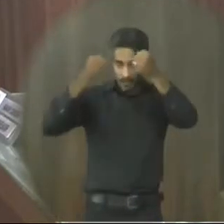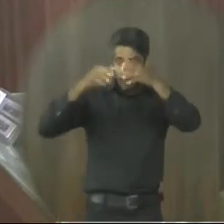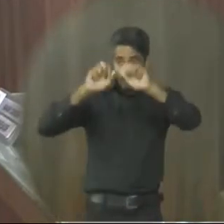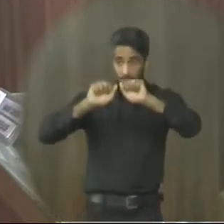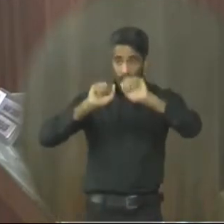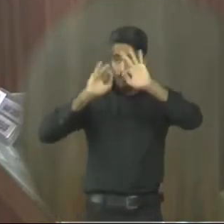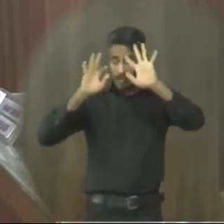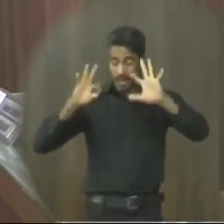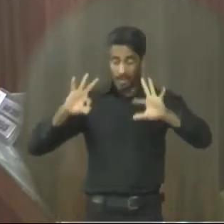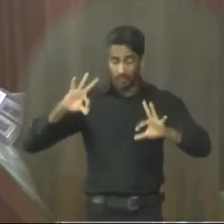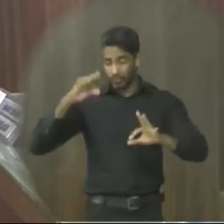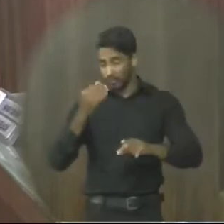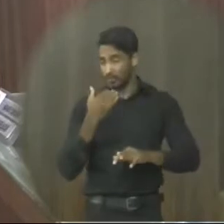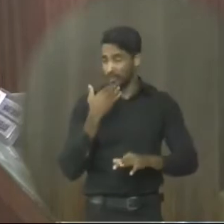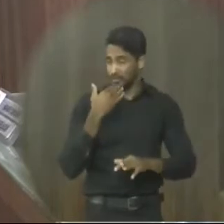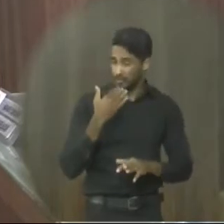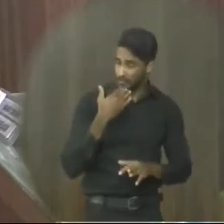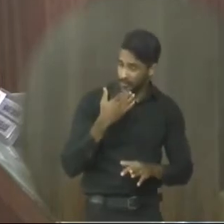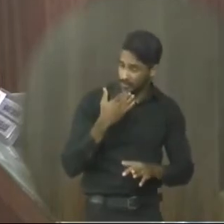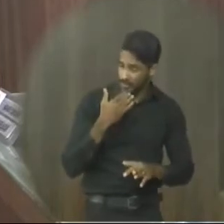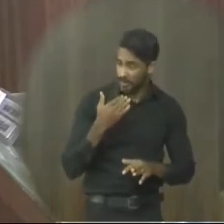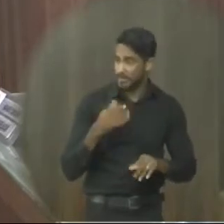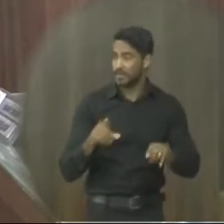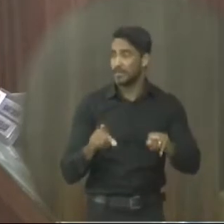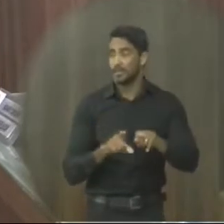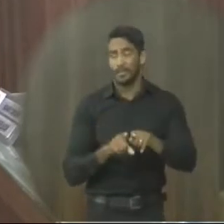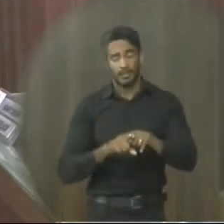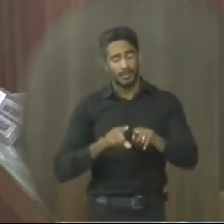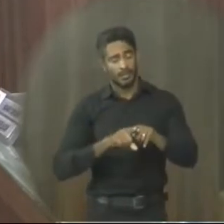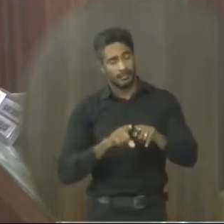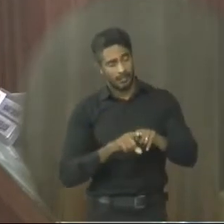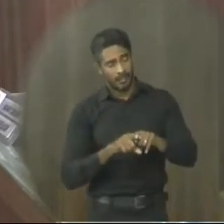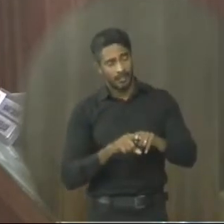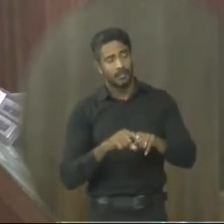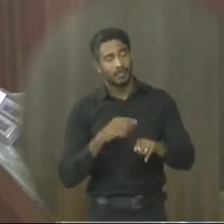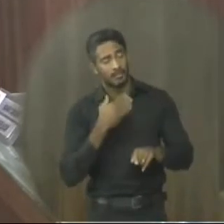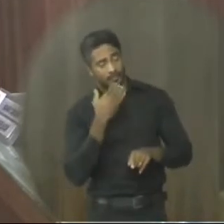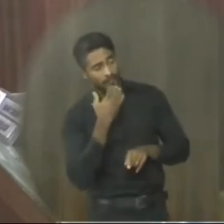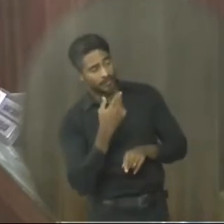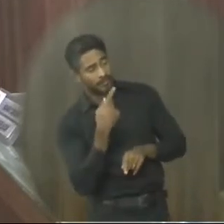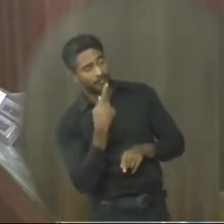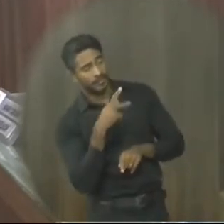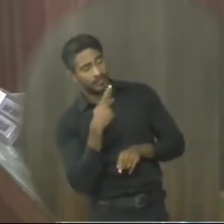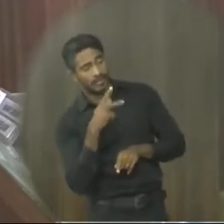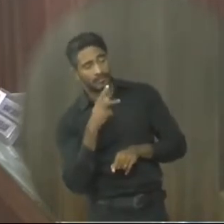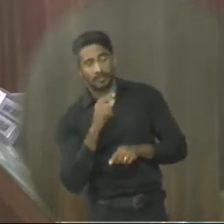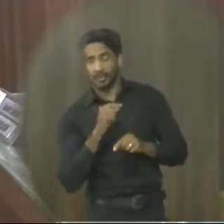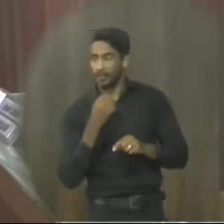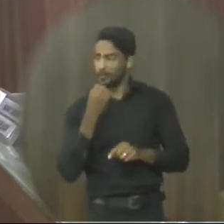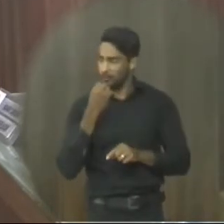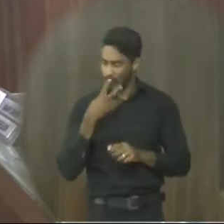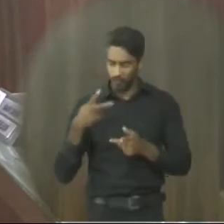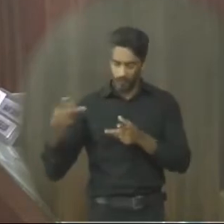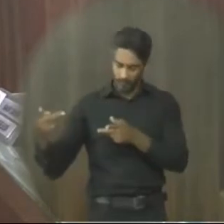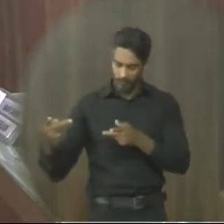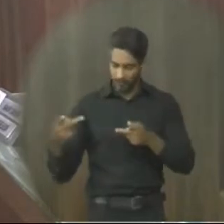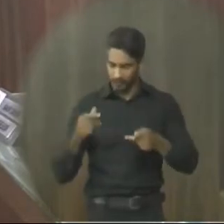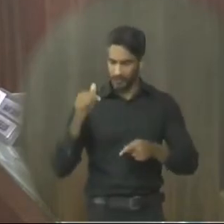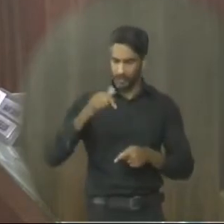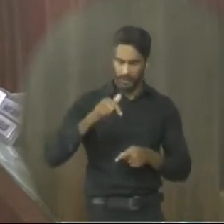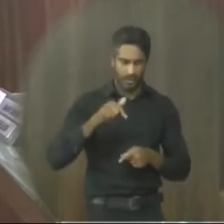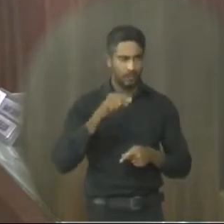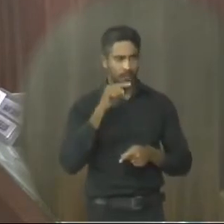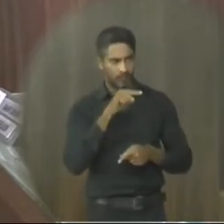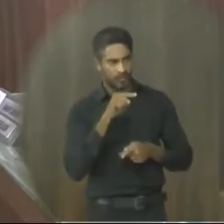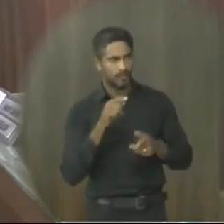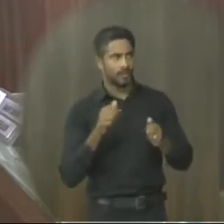esclarecedor todas as demandas. E também, Ailson, fazer um pedido a você. Foi tão bom a vinda de vocês aqui, você e